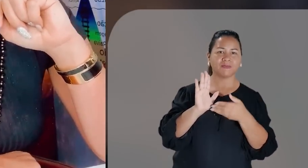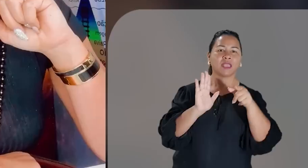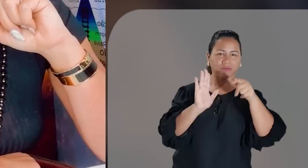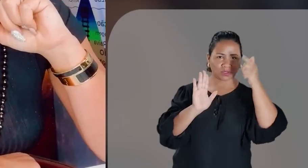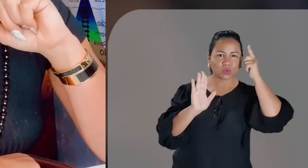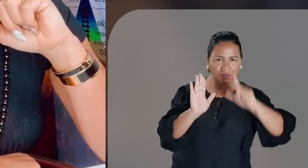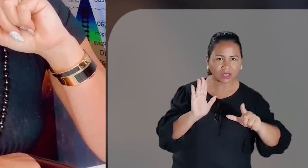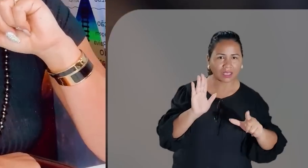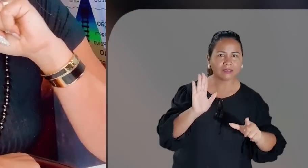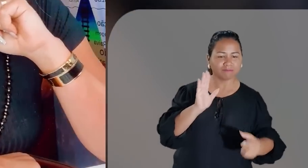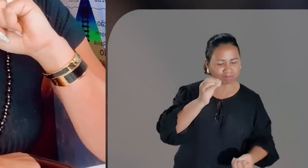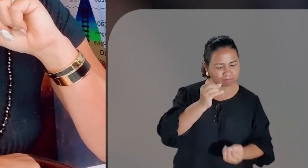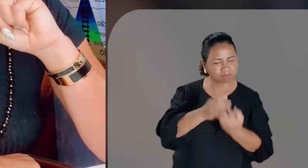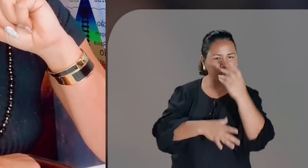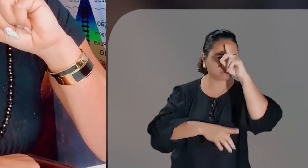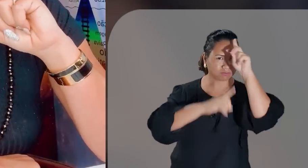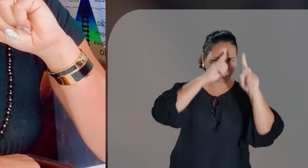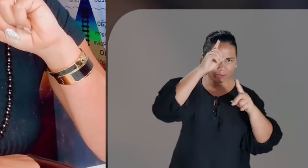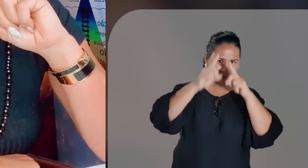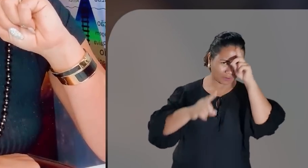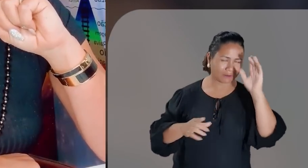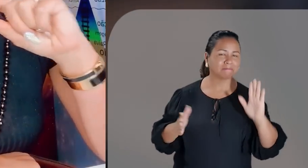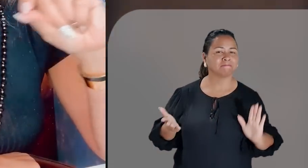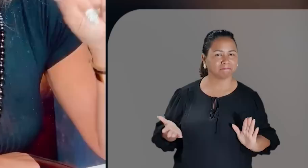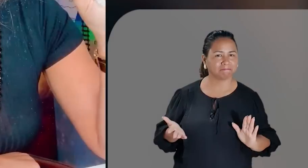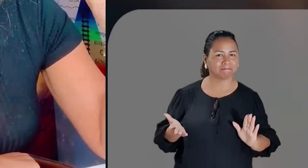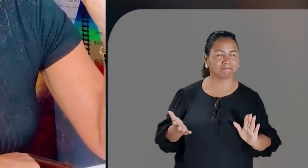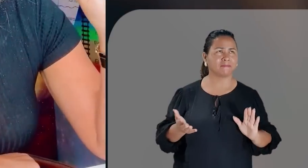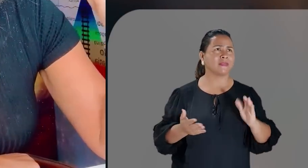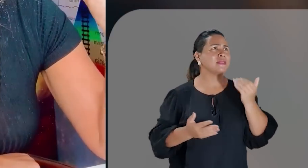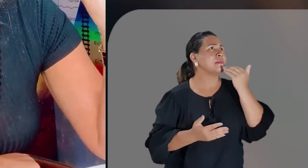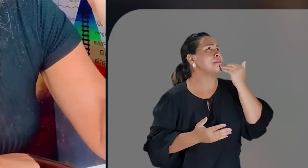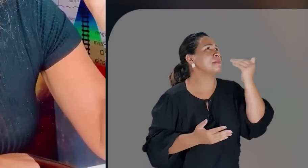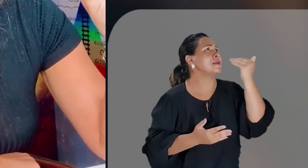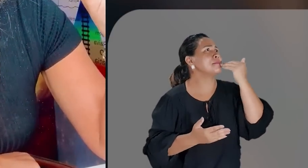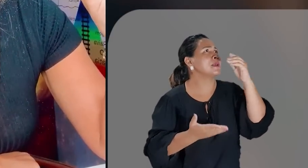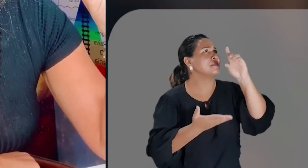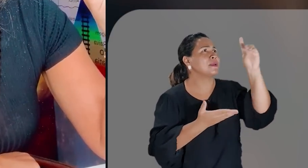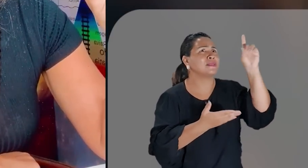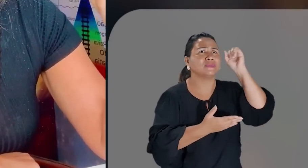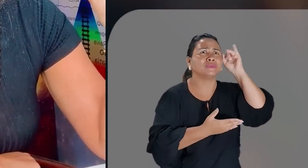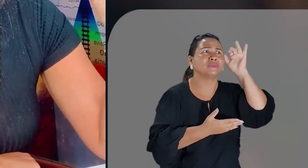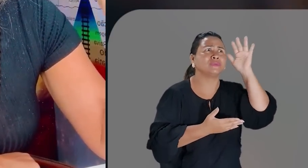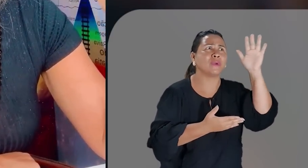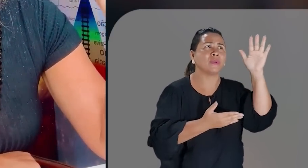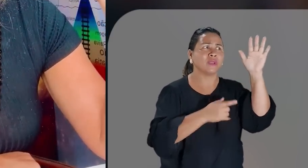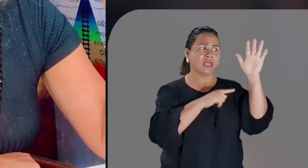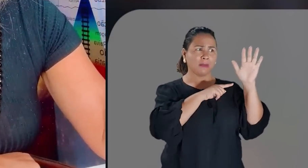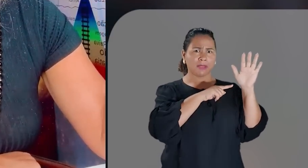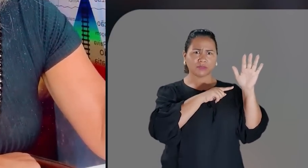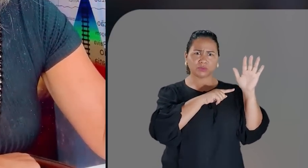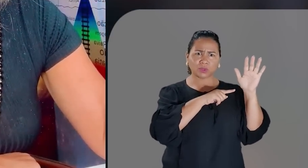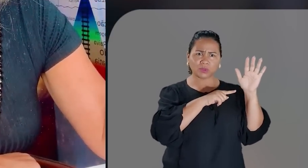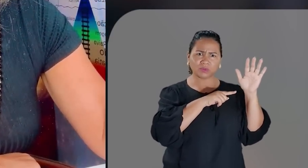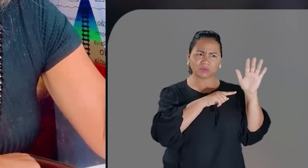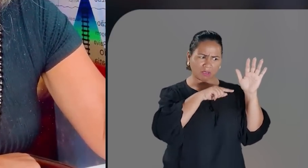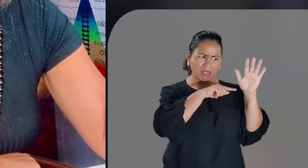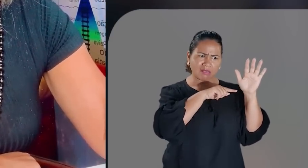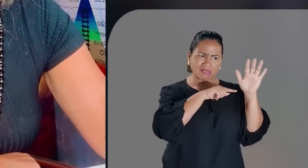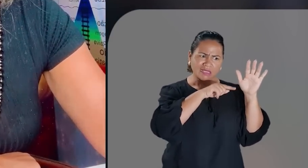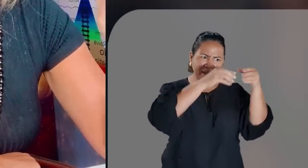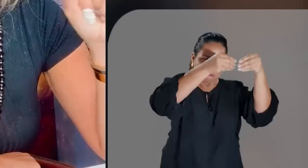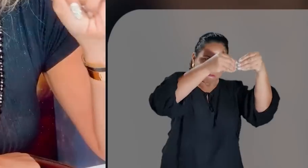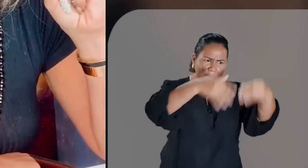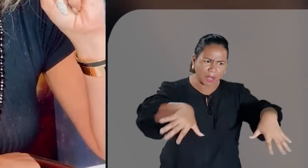Teu pedido prejudica alguma pessoa sobre a face da Terra? Se quando você faz a pergunta... Meu pedido, meu sonho prejudica